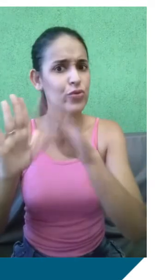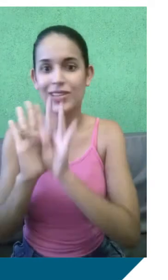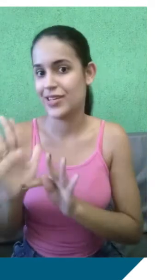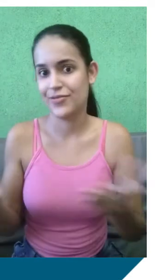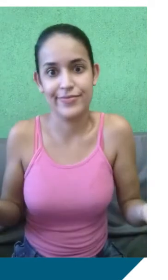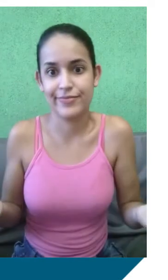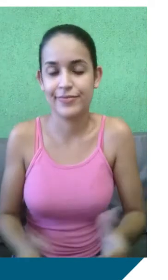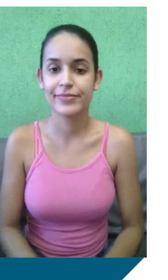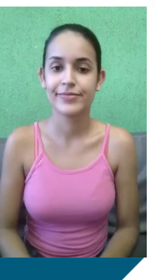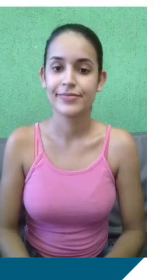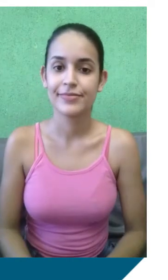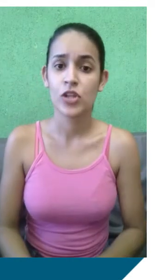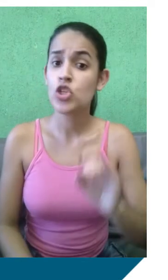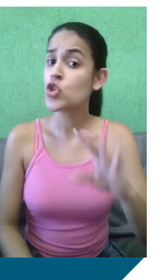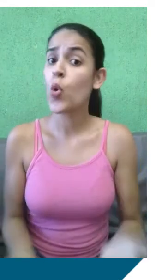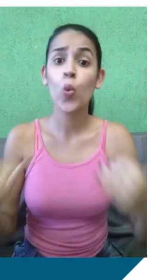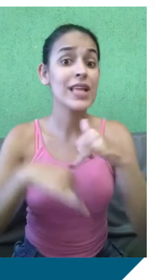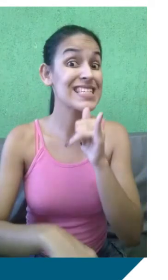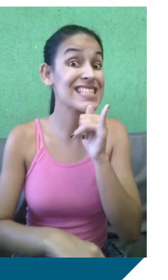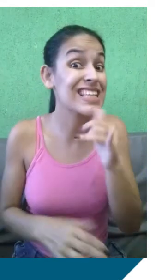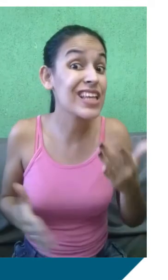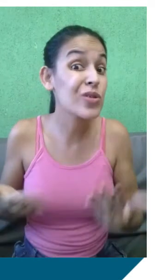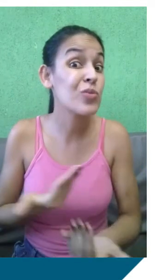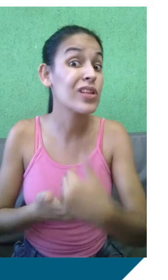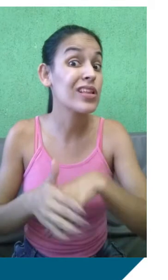função sociocomunicativa do texto. Isso é